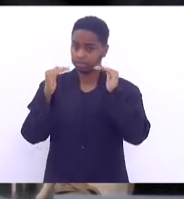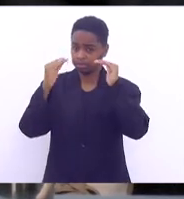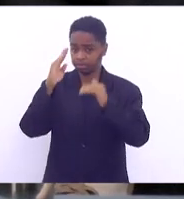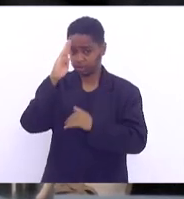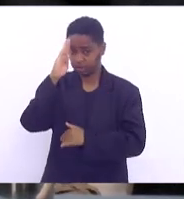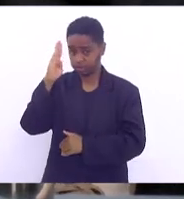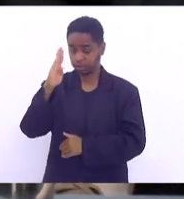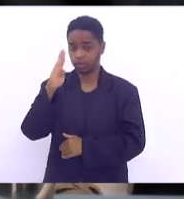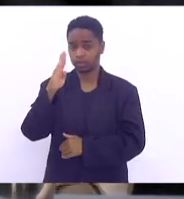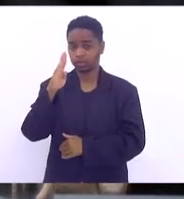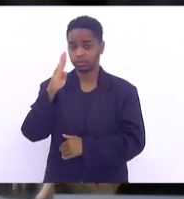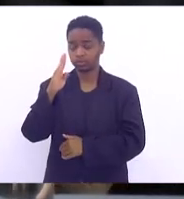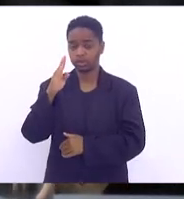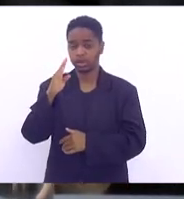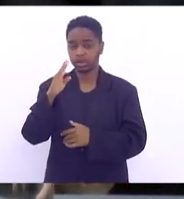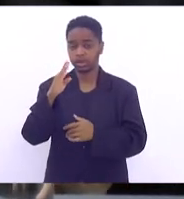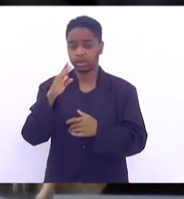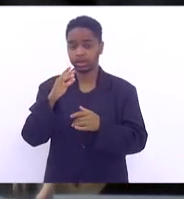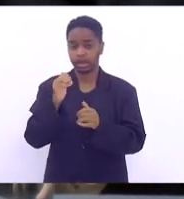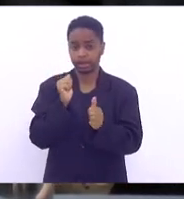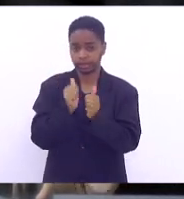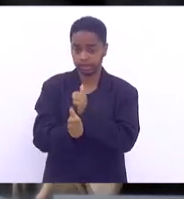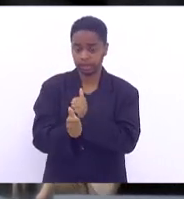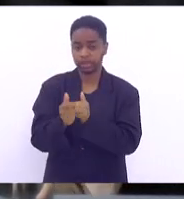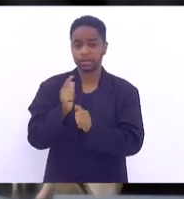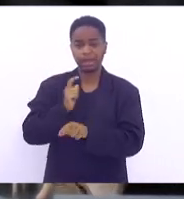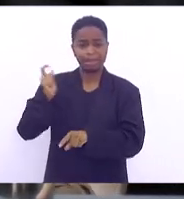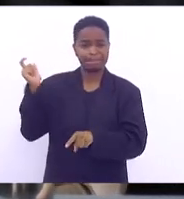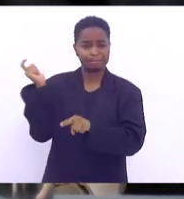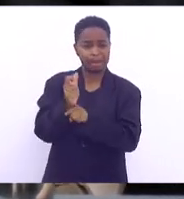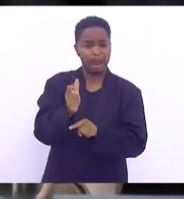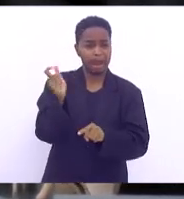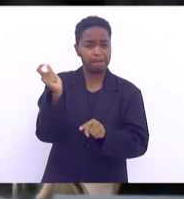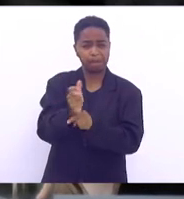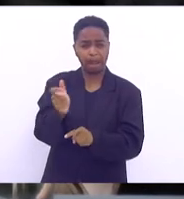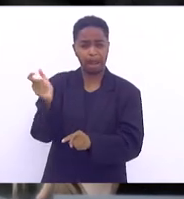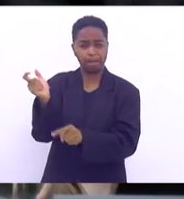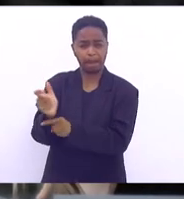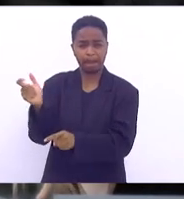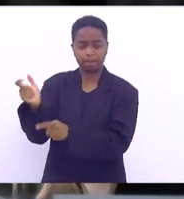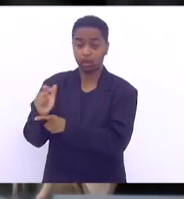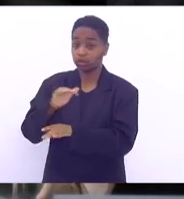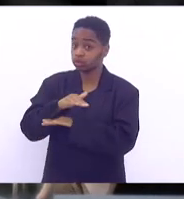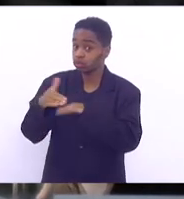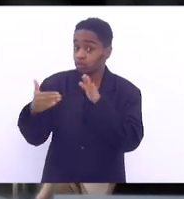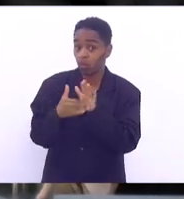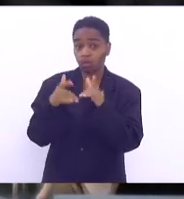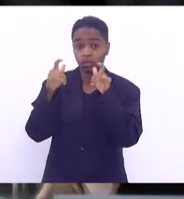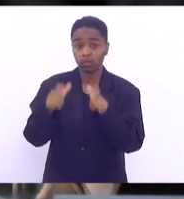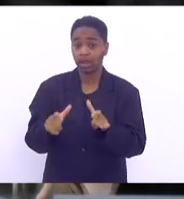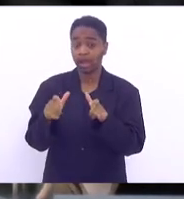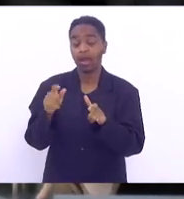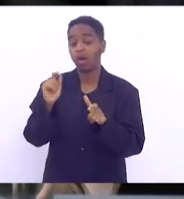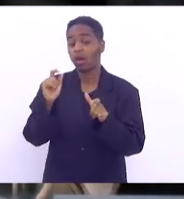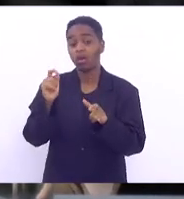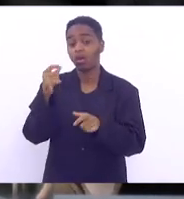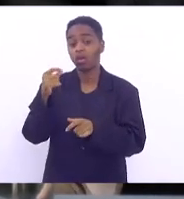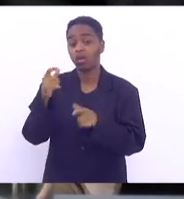Vinícius Júnior, foi ofendido em todos os estádios de futebol da Espanha.